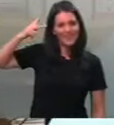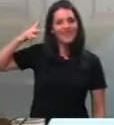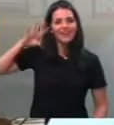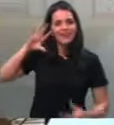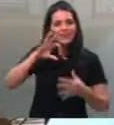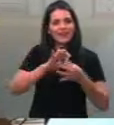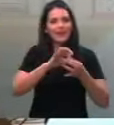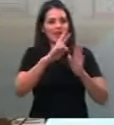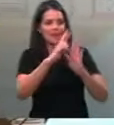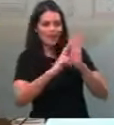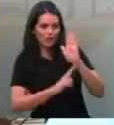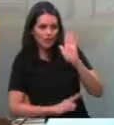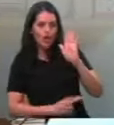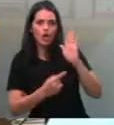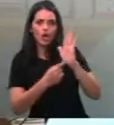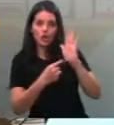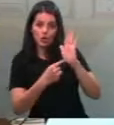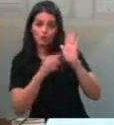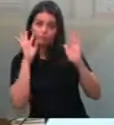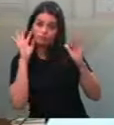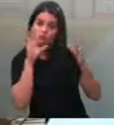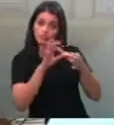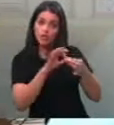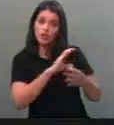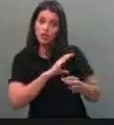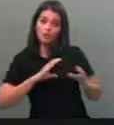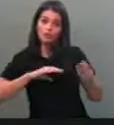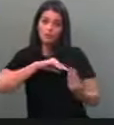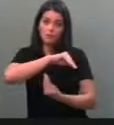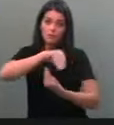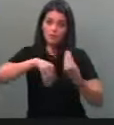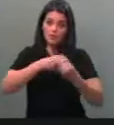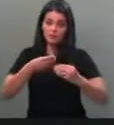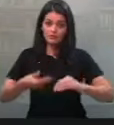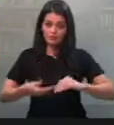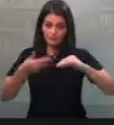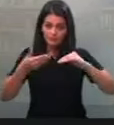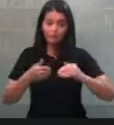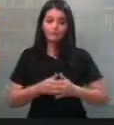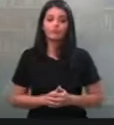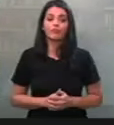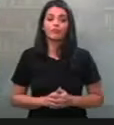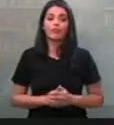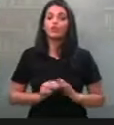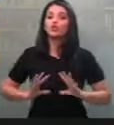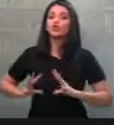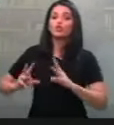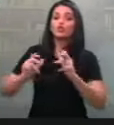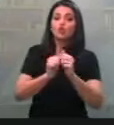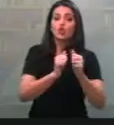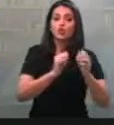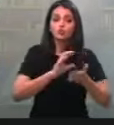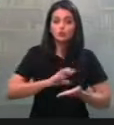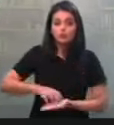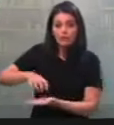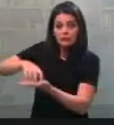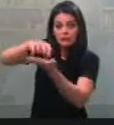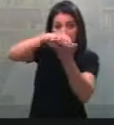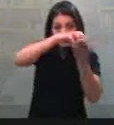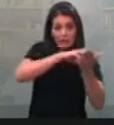no relatório da Comissão Mista, 15 segundos. apoiado por todas as centrais e pelo próprio